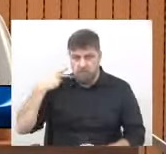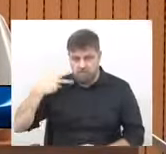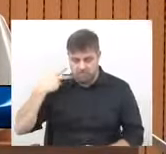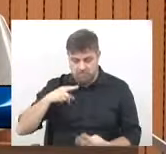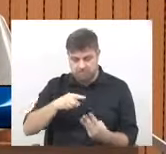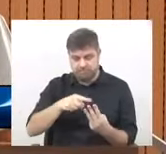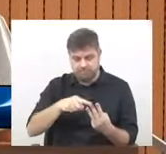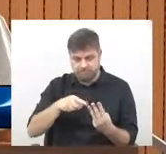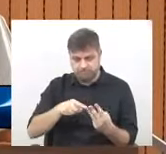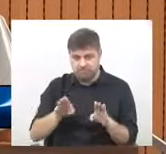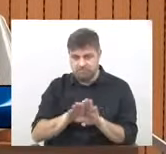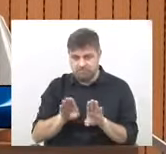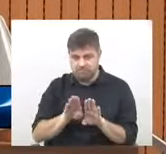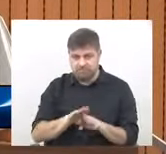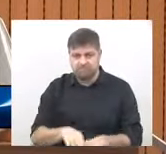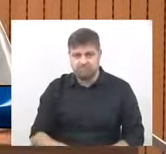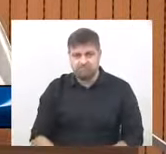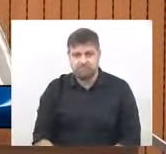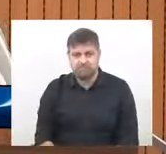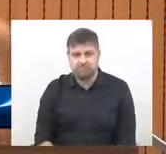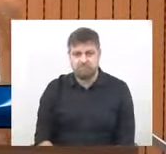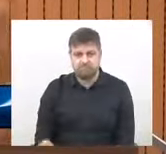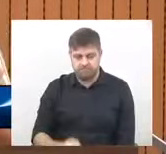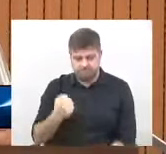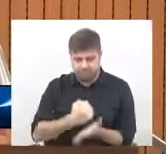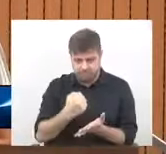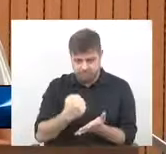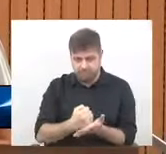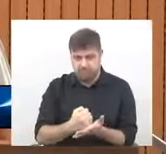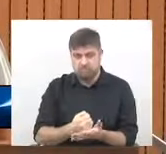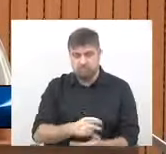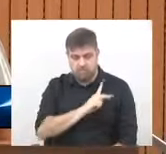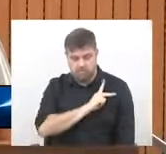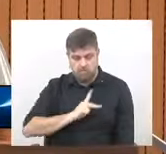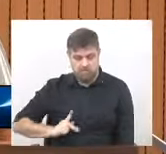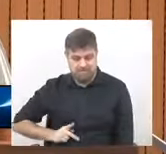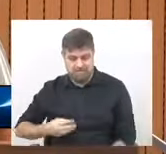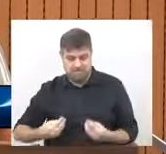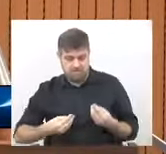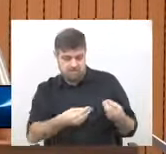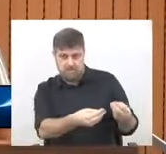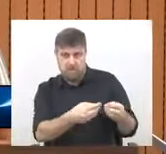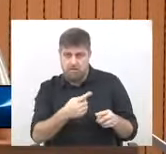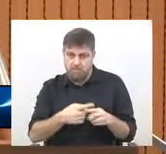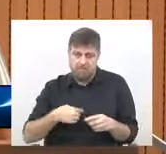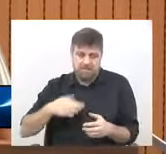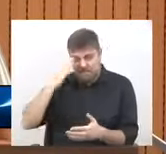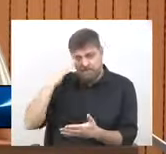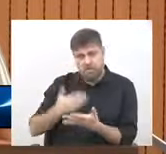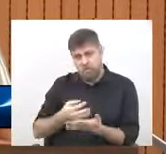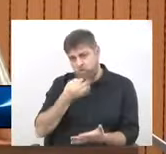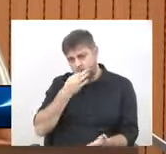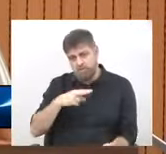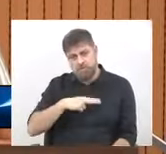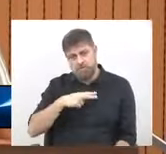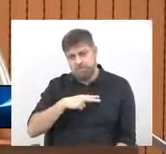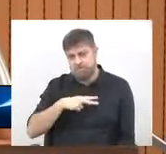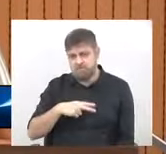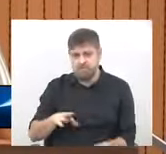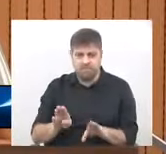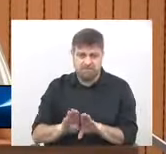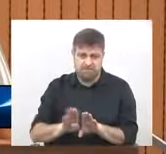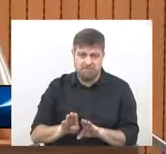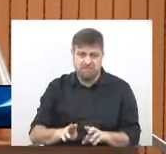e direcionei também no protocolo, direcionei à presidência, porque eu acredito que, além de uma